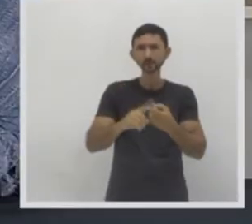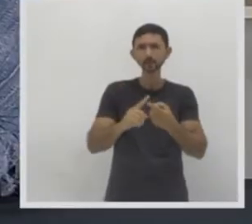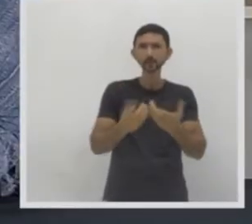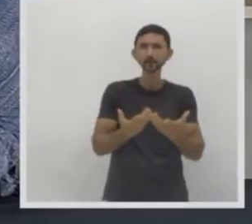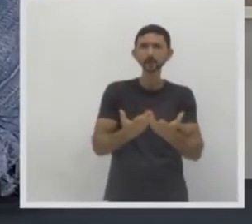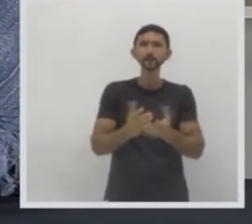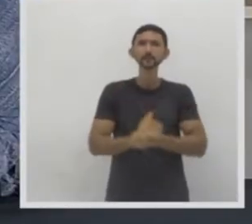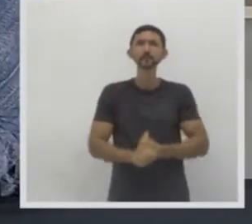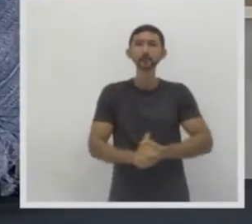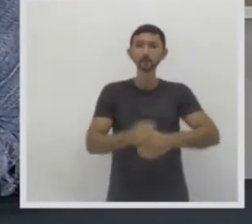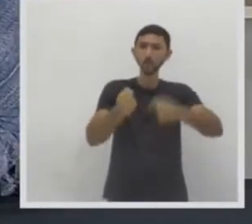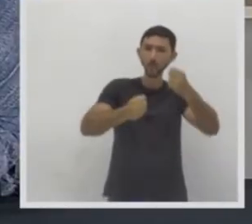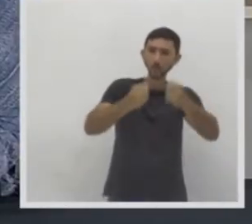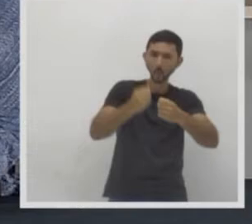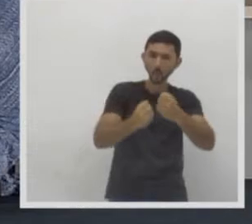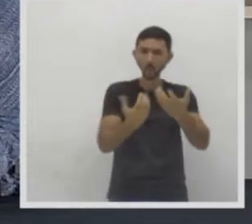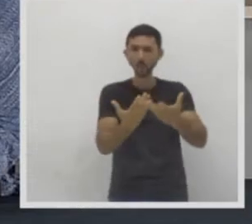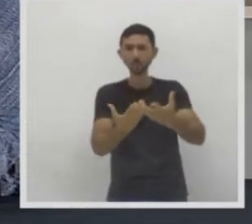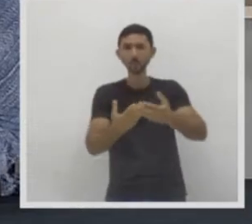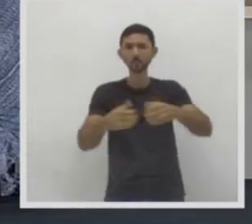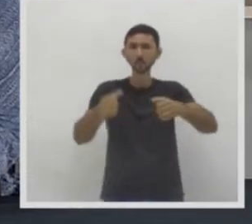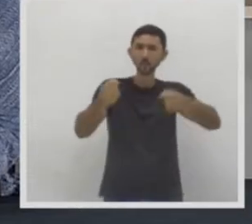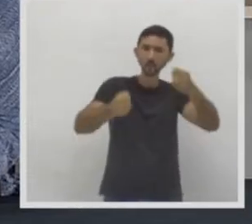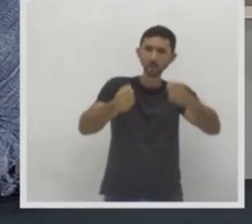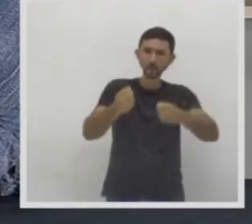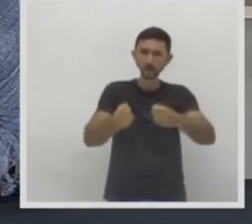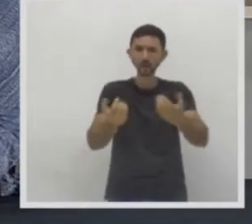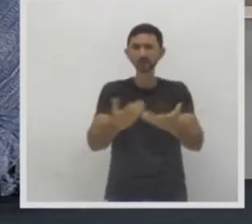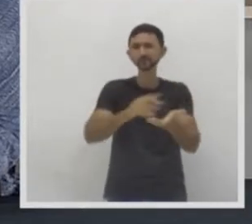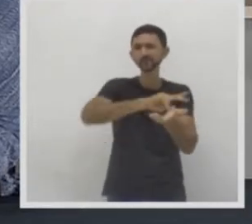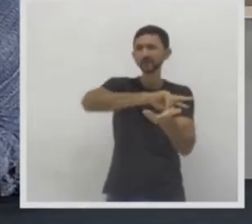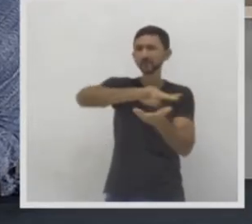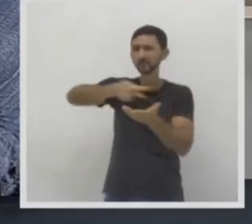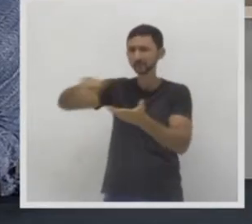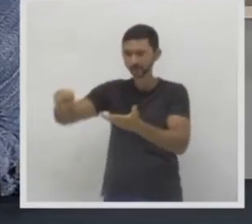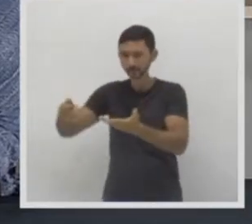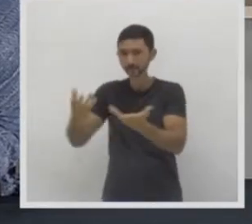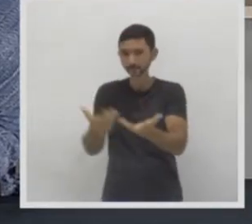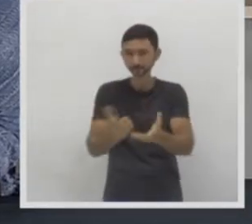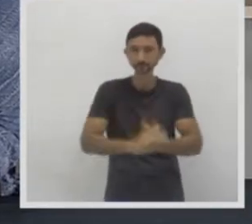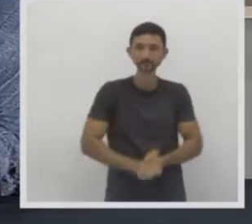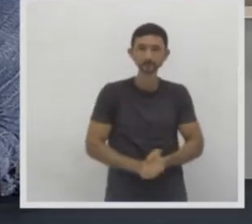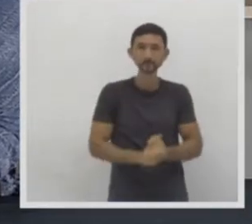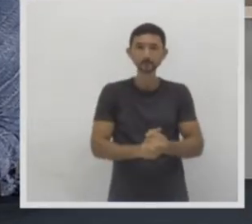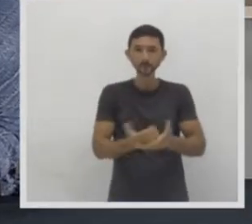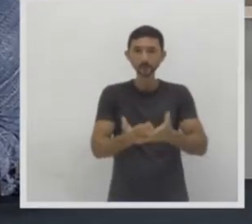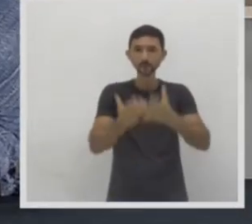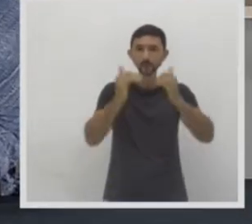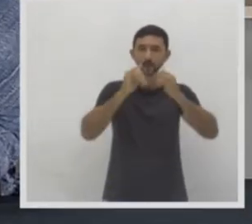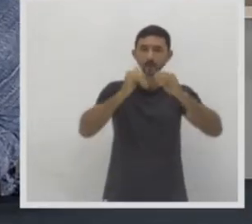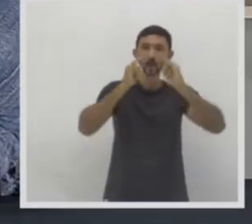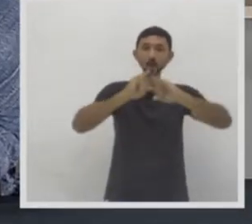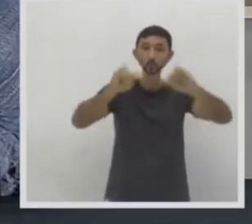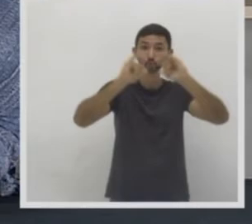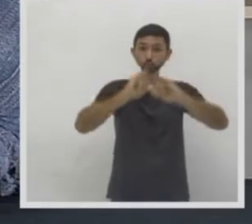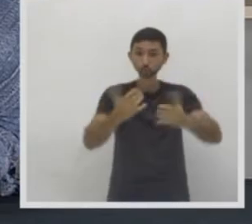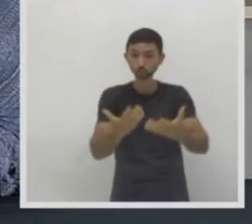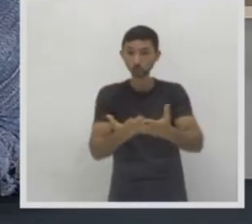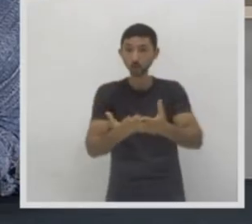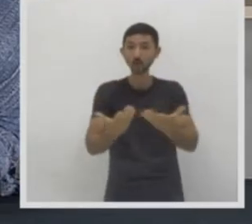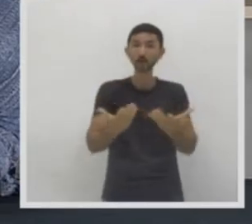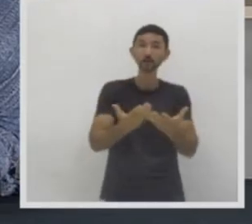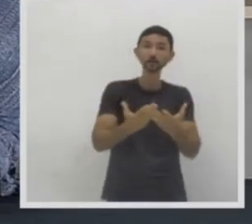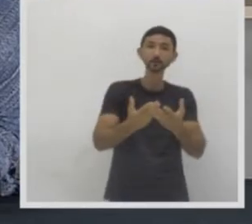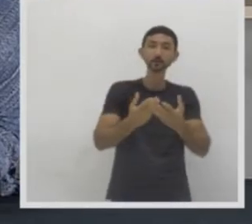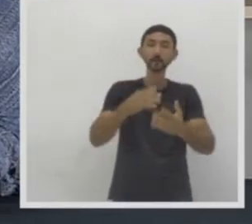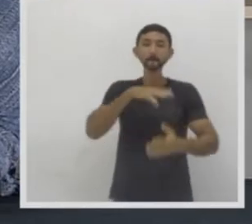veículos de transporte que circulam na rua, quando nós falamos em veículo dentro da língua portuguesa ou dentro da